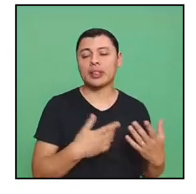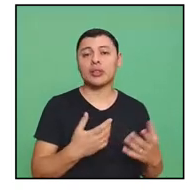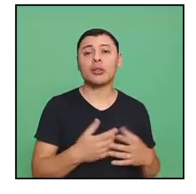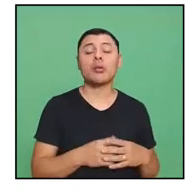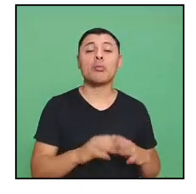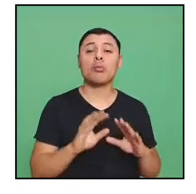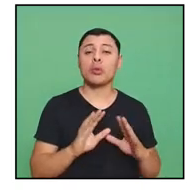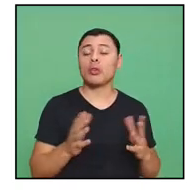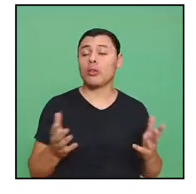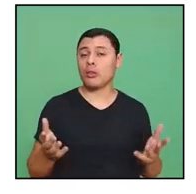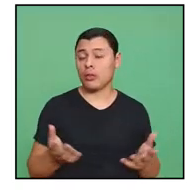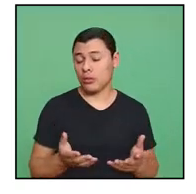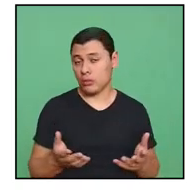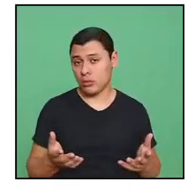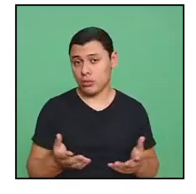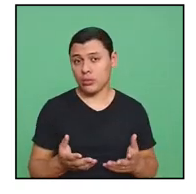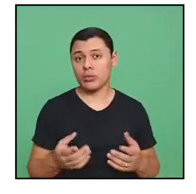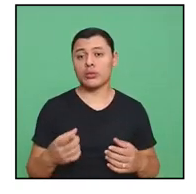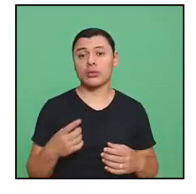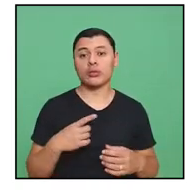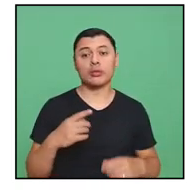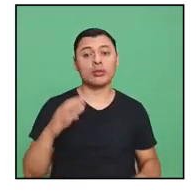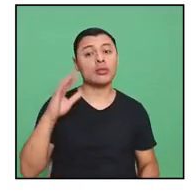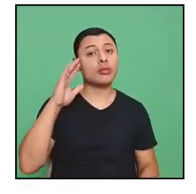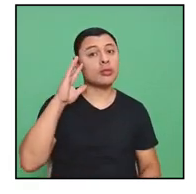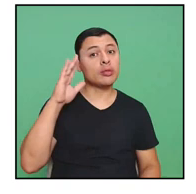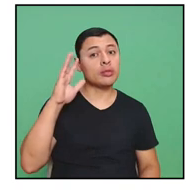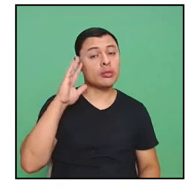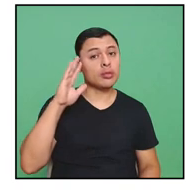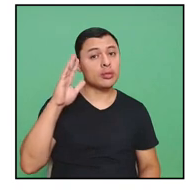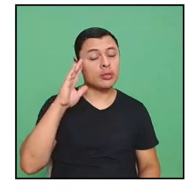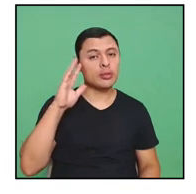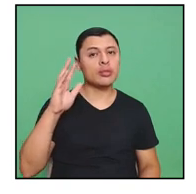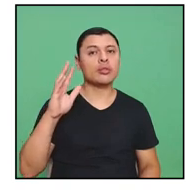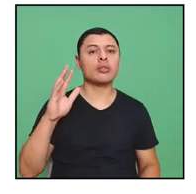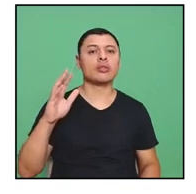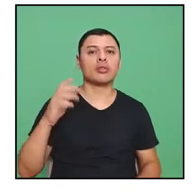esse pensamento econômico mais radical,